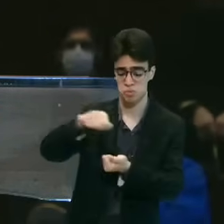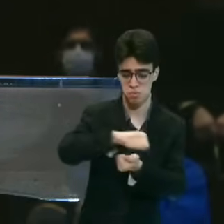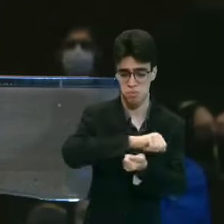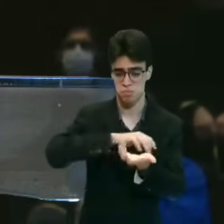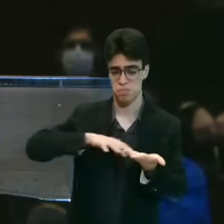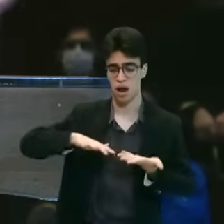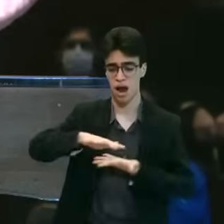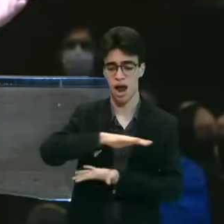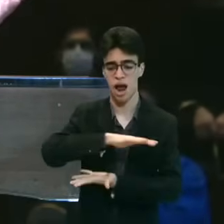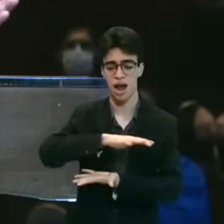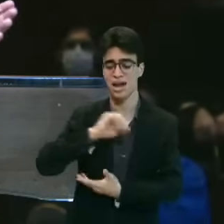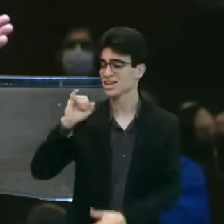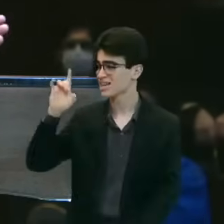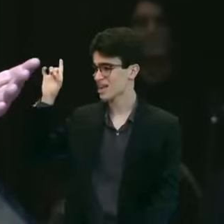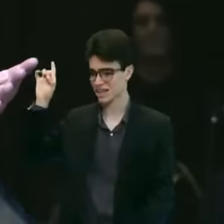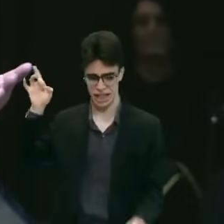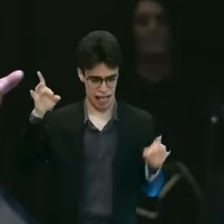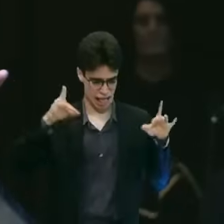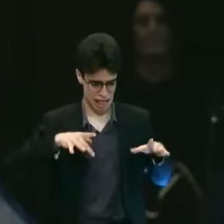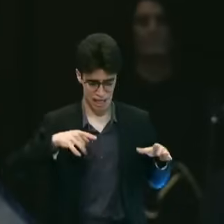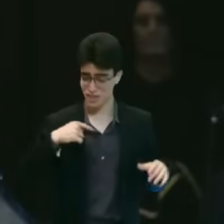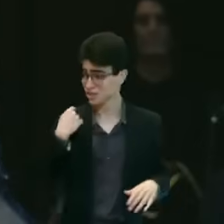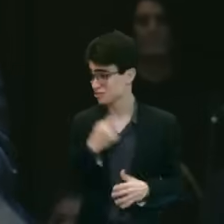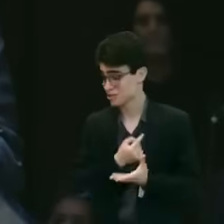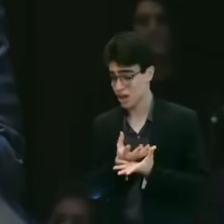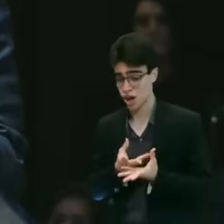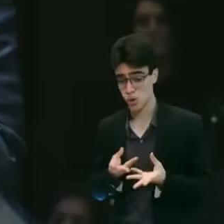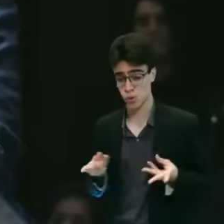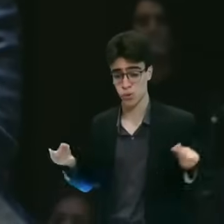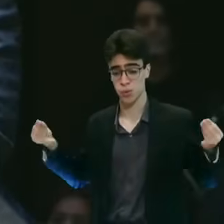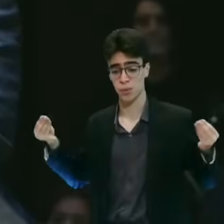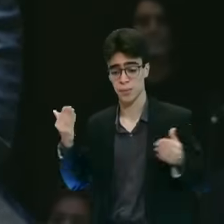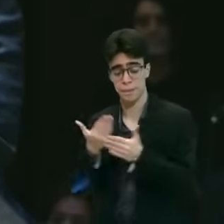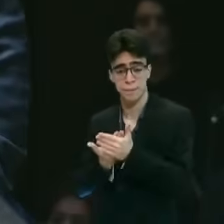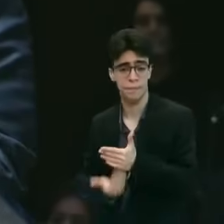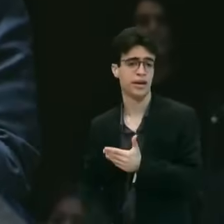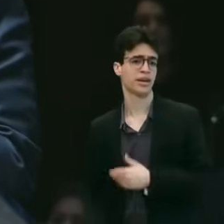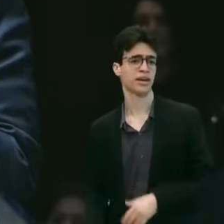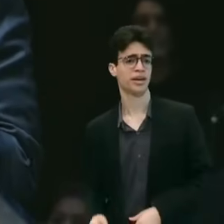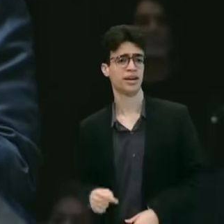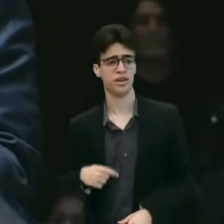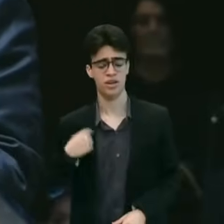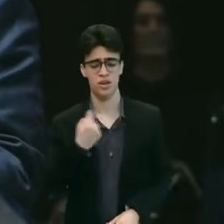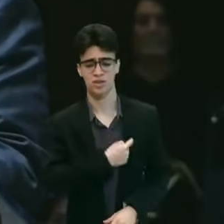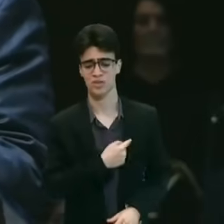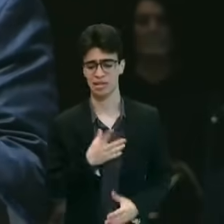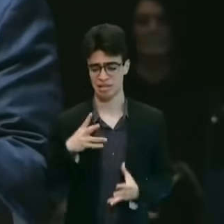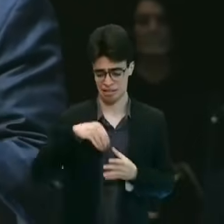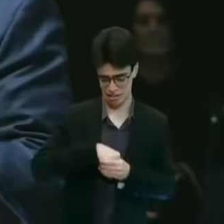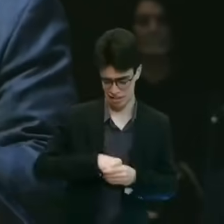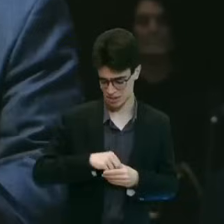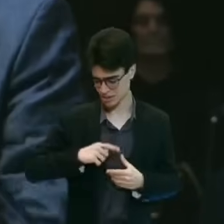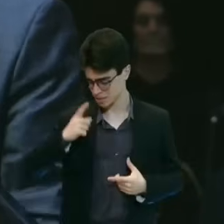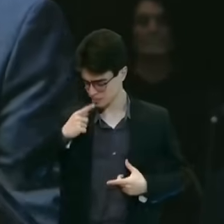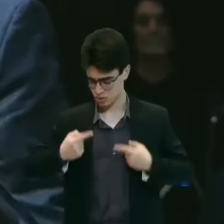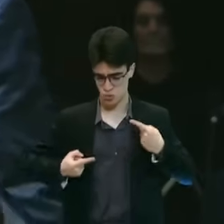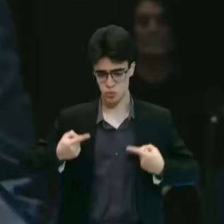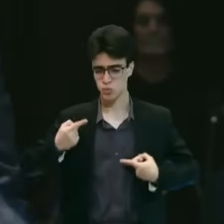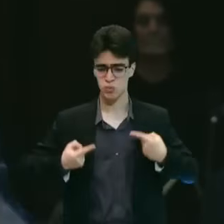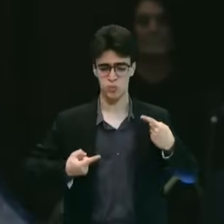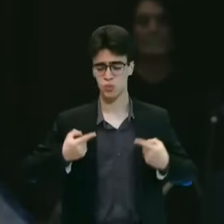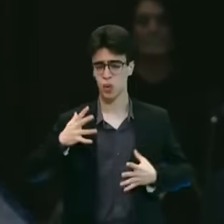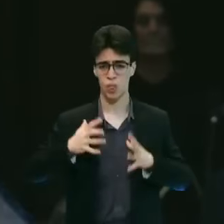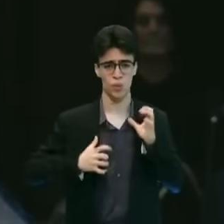Se Ele tirar a mão, nós estamos perdidos, gente. E a gente fica nessa luta interior.